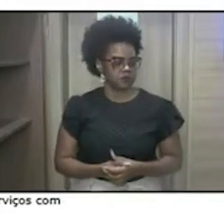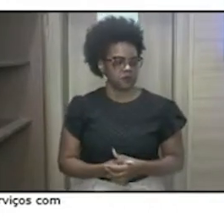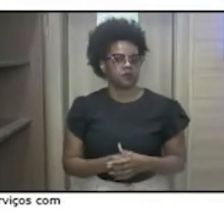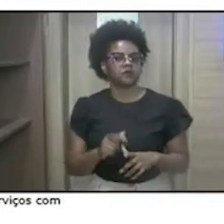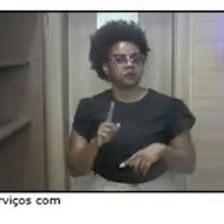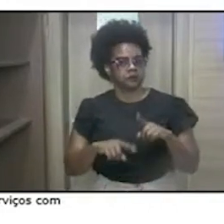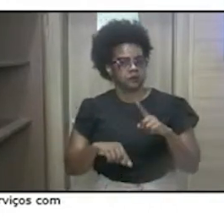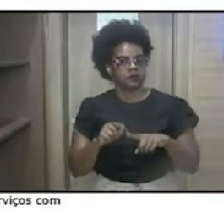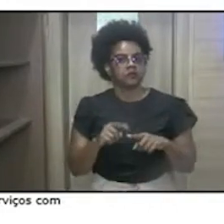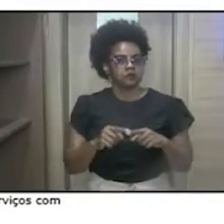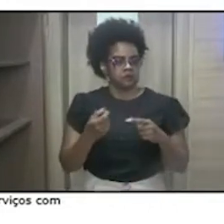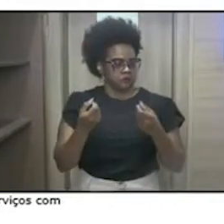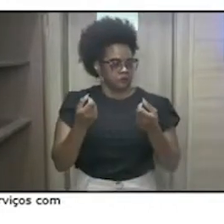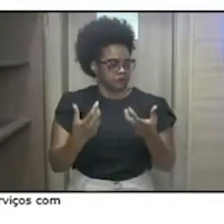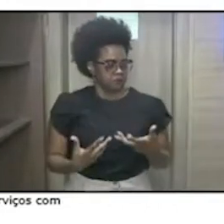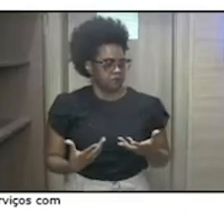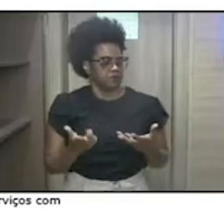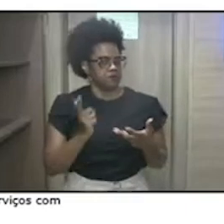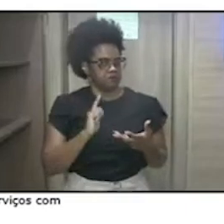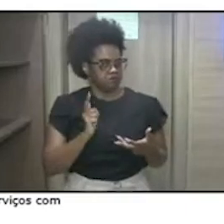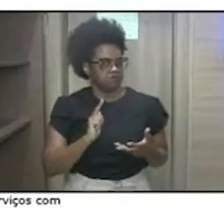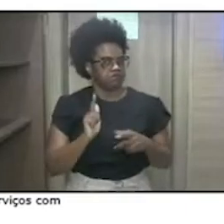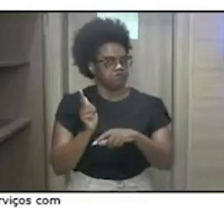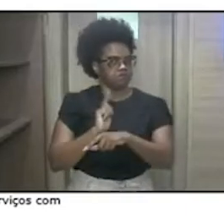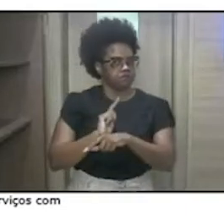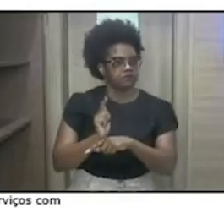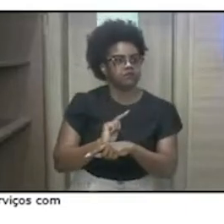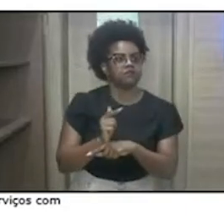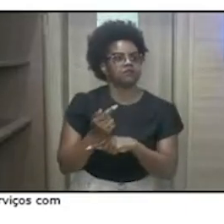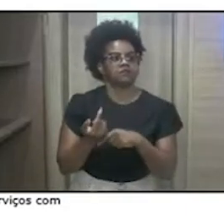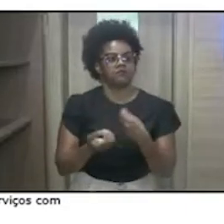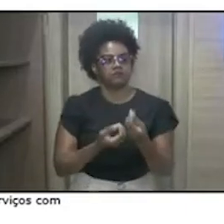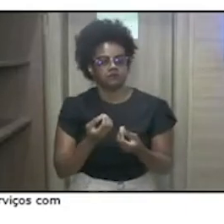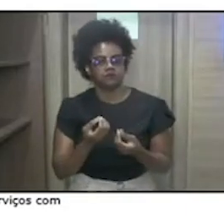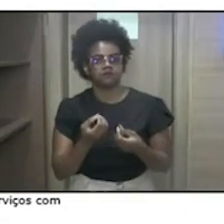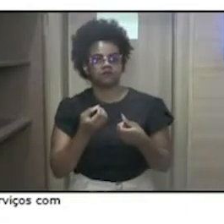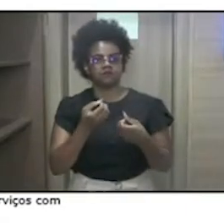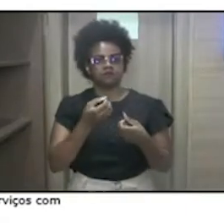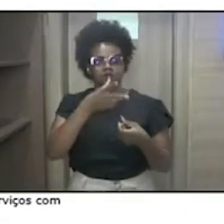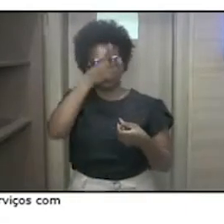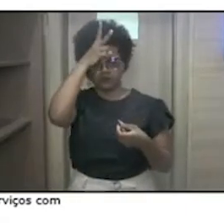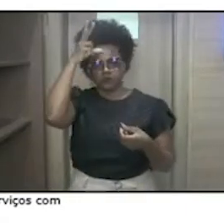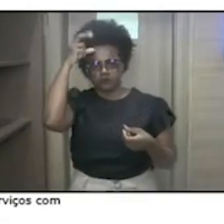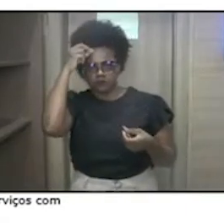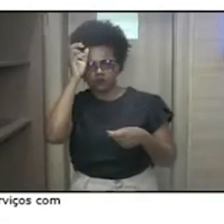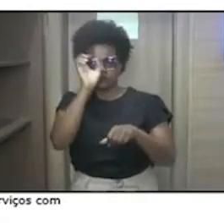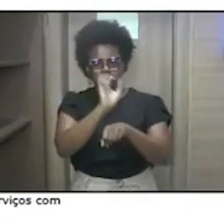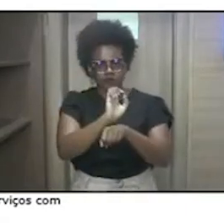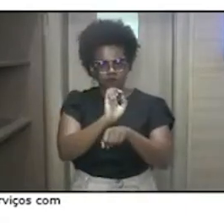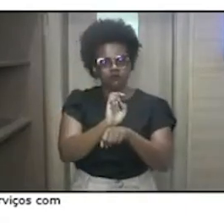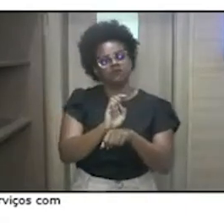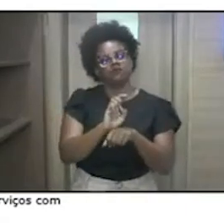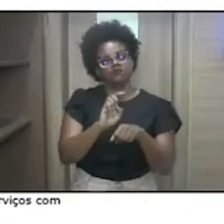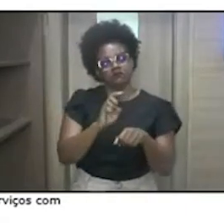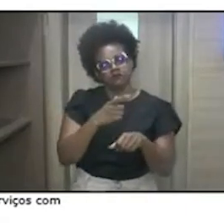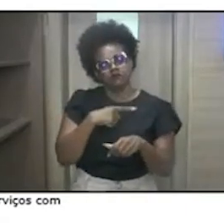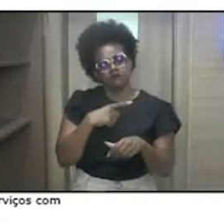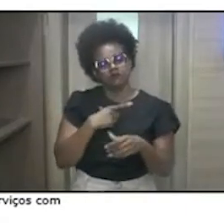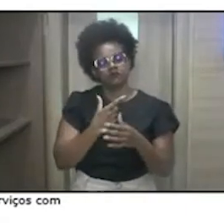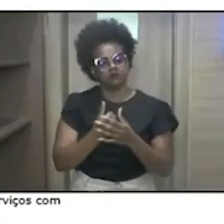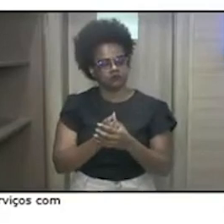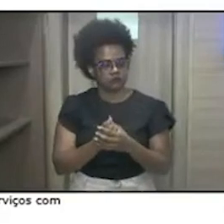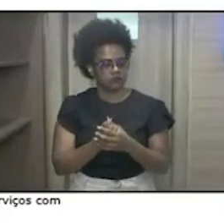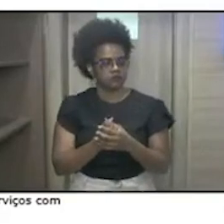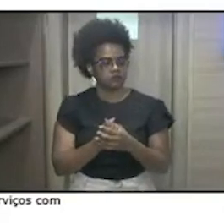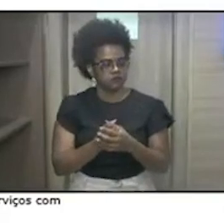Esse material aqui fala, então, portanto, dessas esferas de gestão, predomínio da gestão municipal e estadual, seguido da gestão dupla.